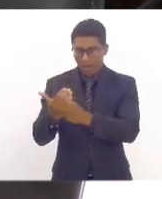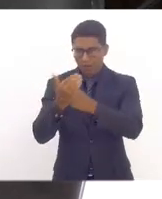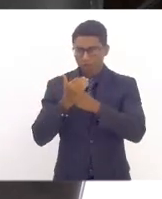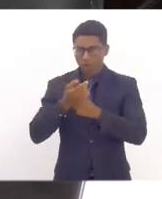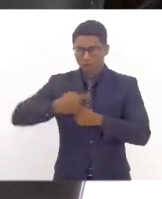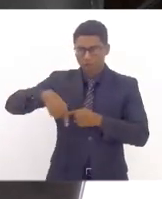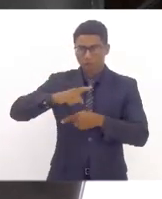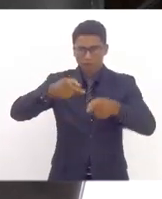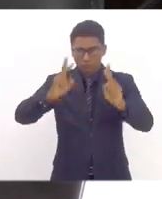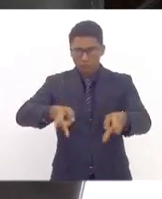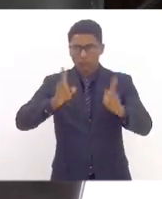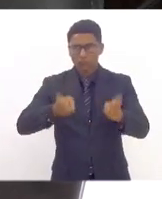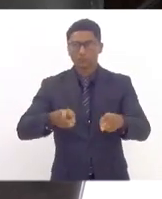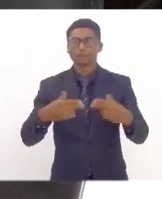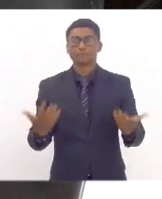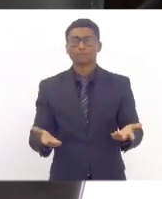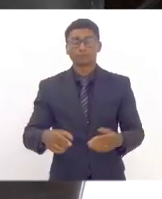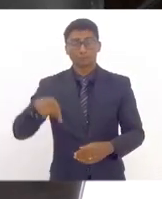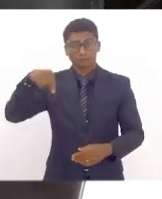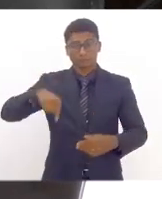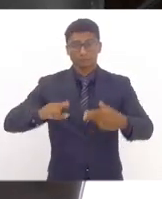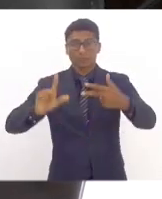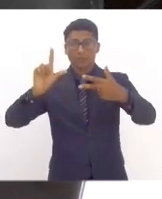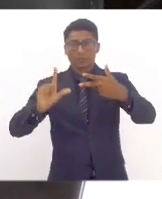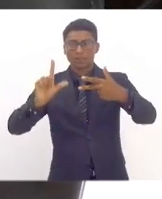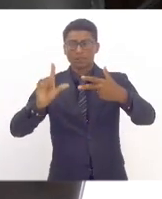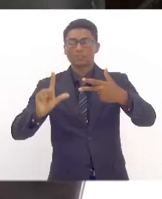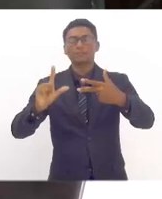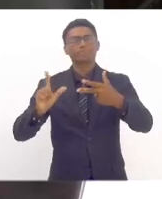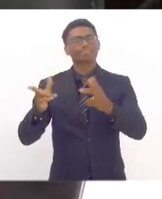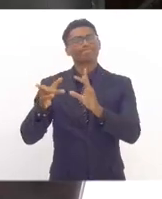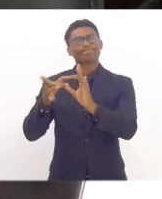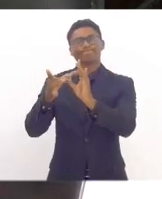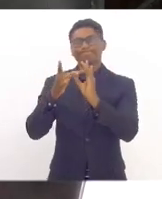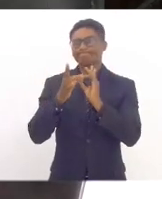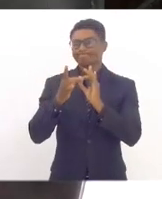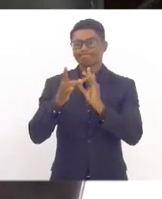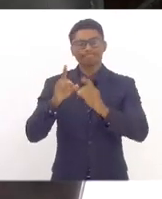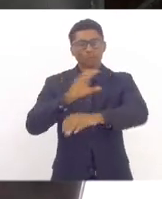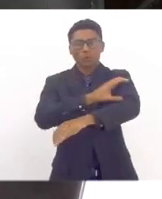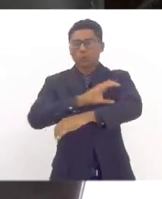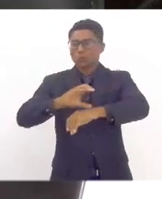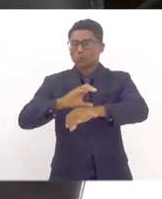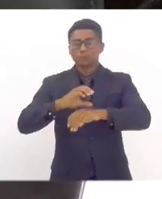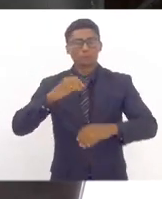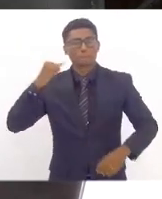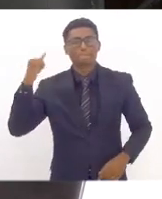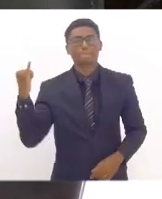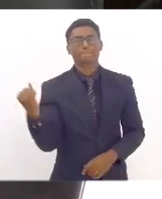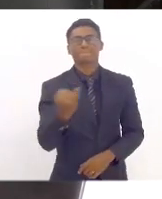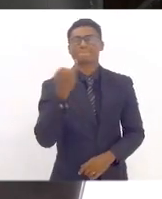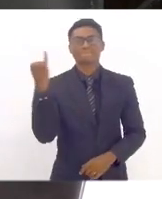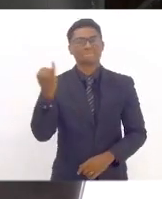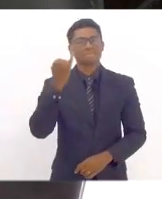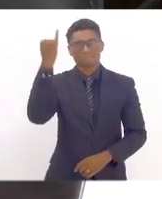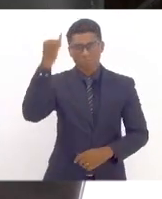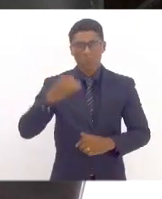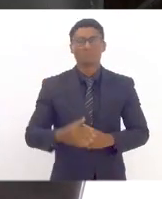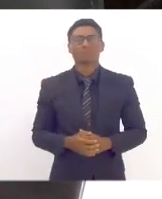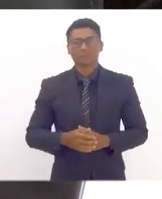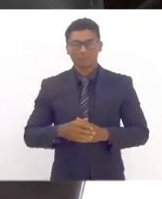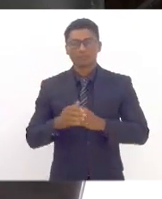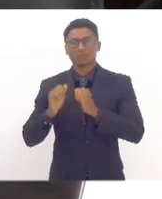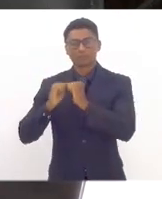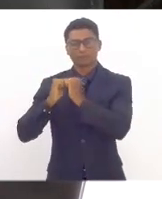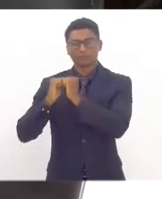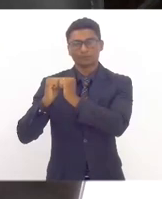nós temos aqui o legislativo como parceiro da cultura é muito importante tá tão